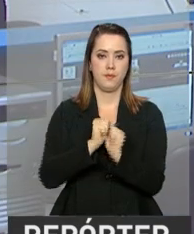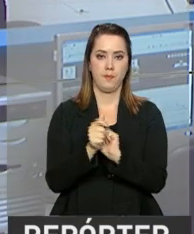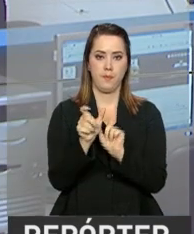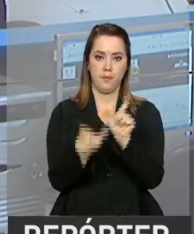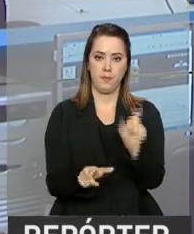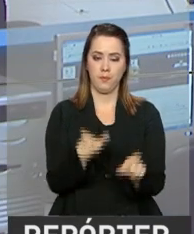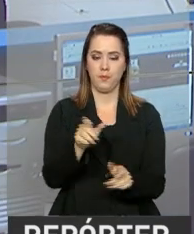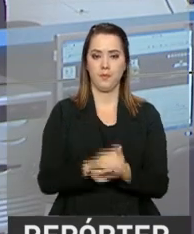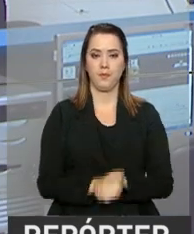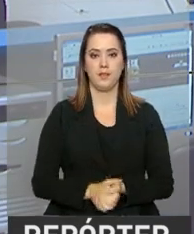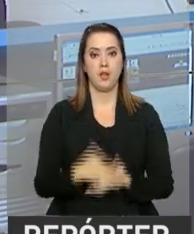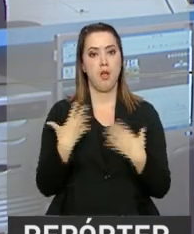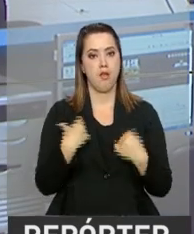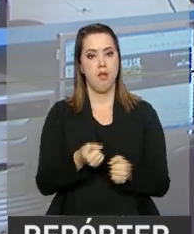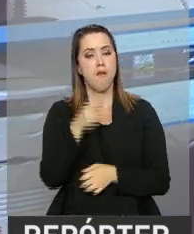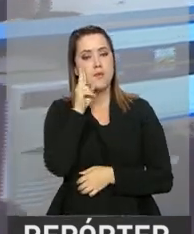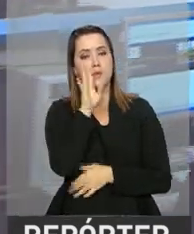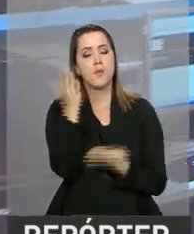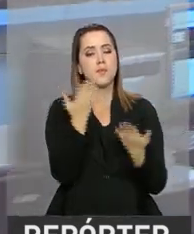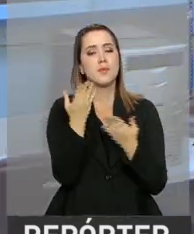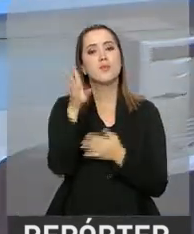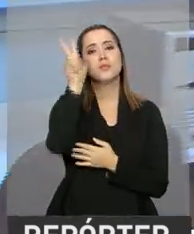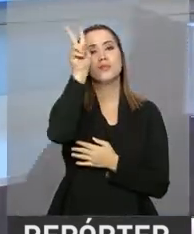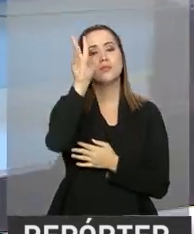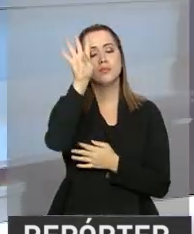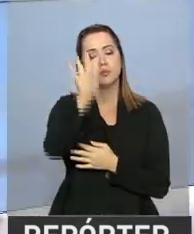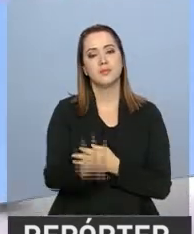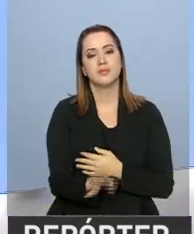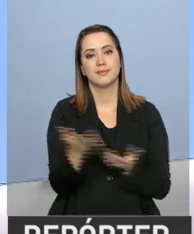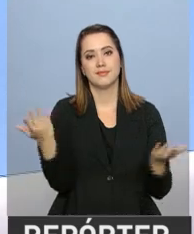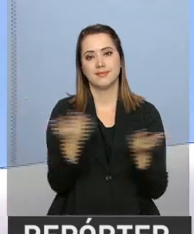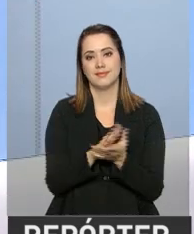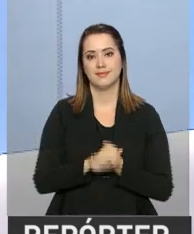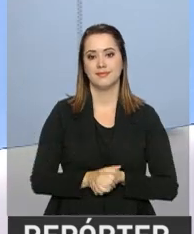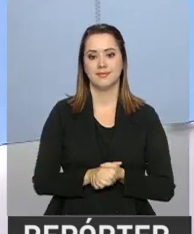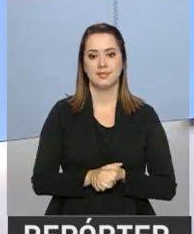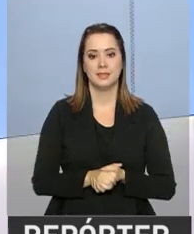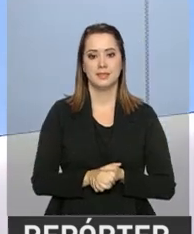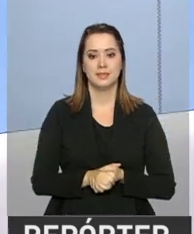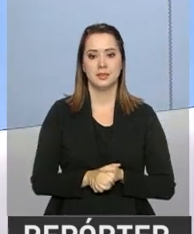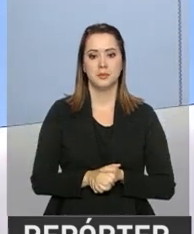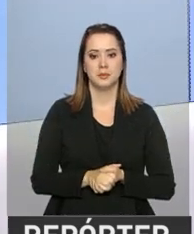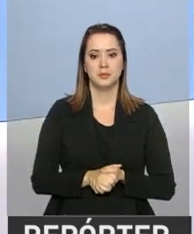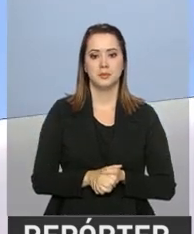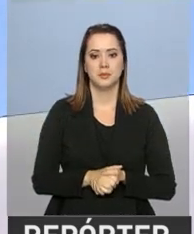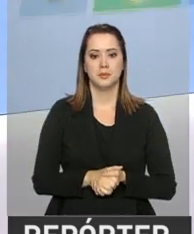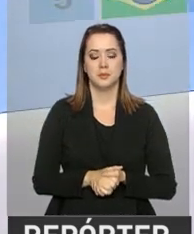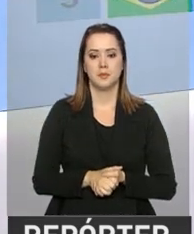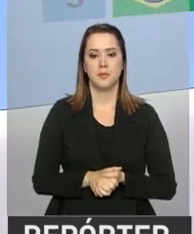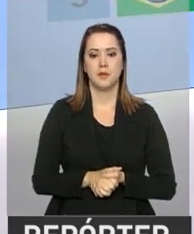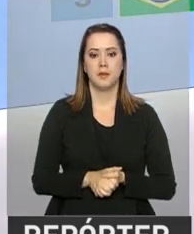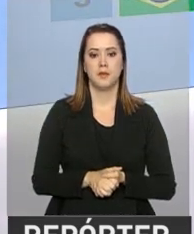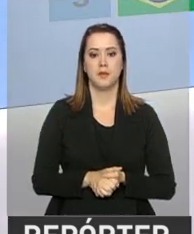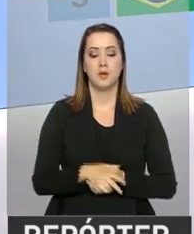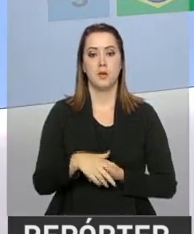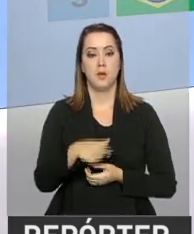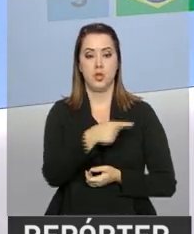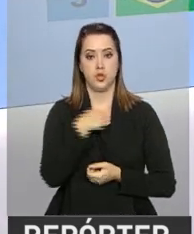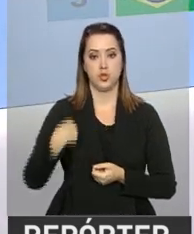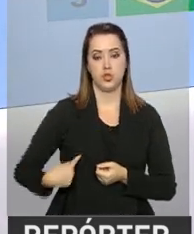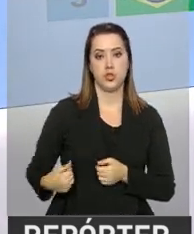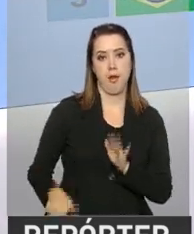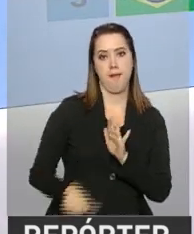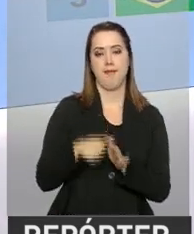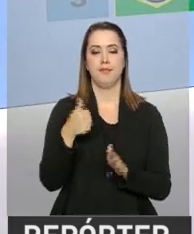Esporte Então vamos ao quadro de medalhas aqui no nosso telão Olha lá a China está em primeiro